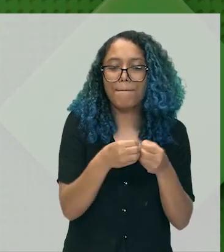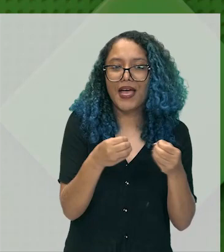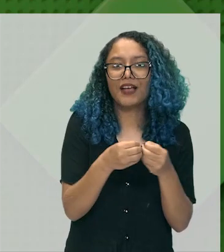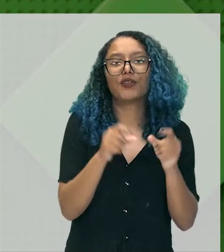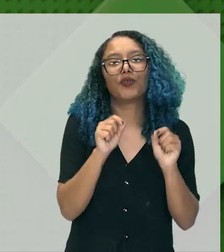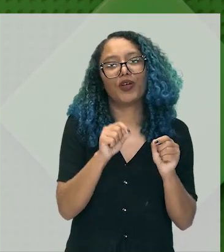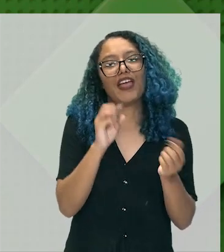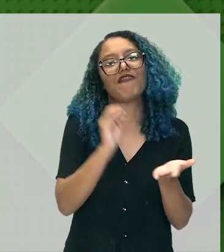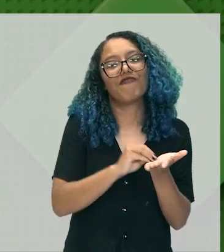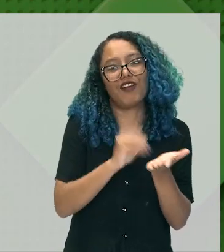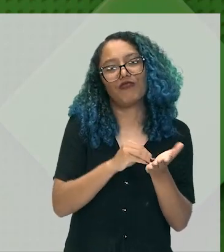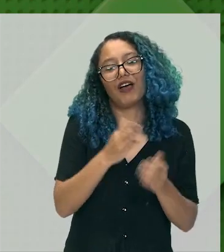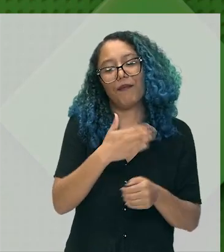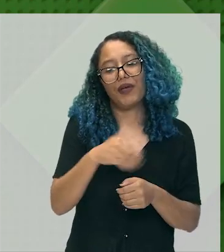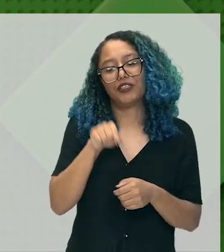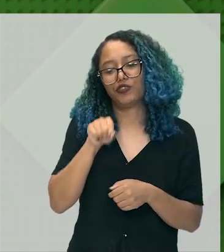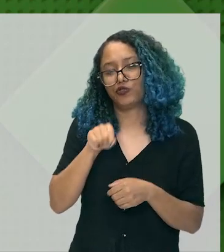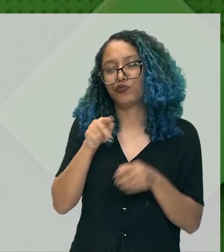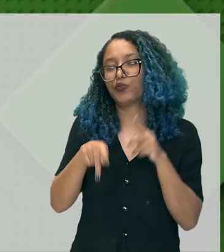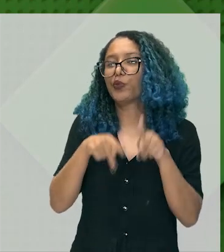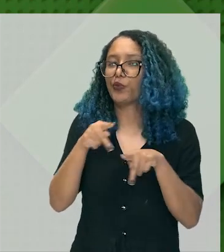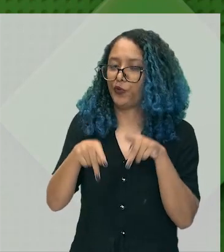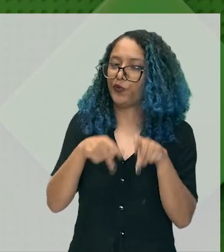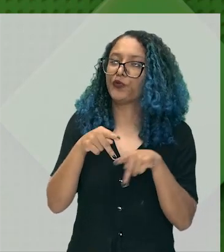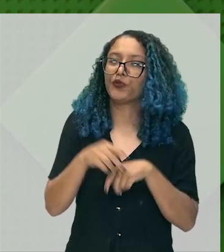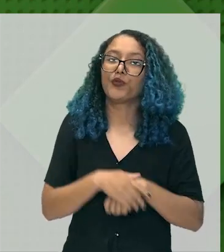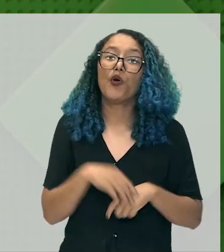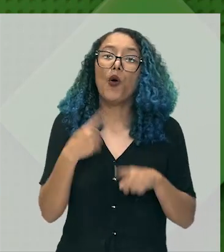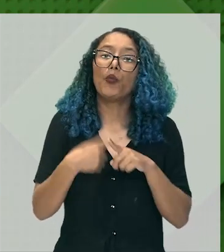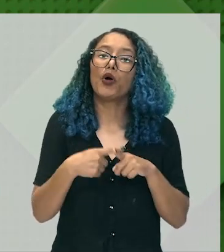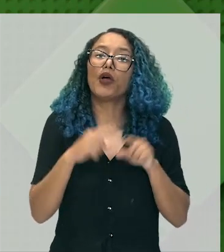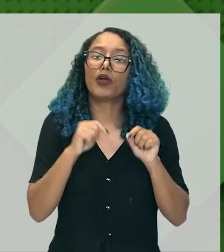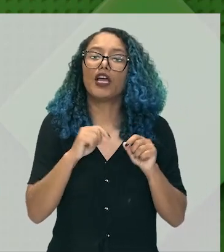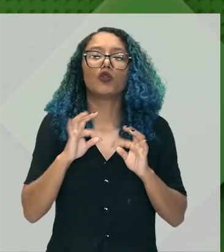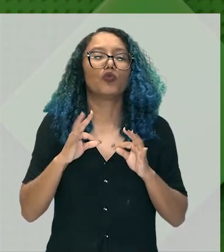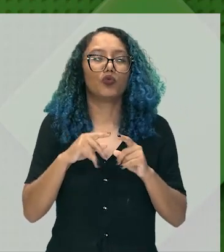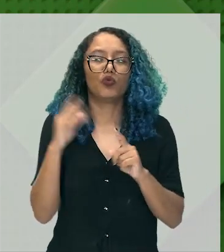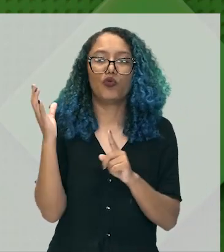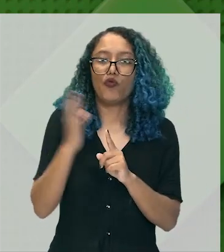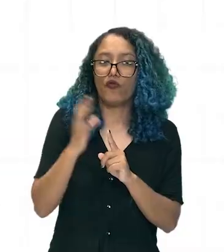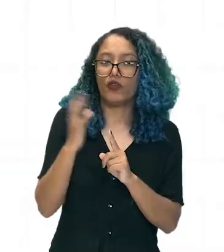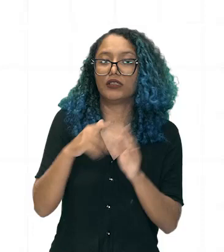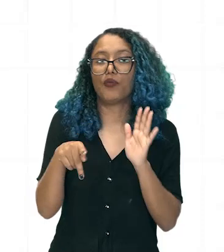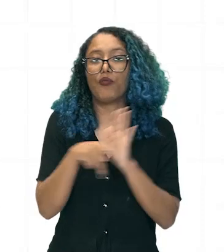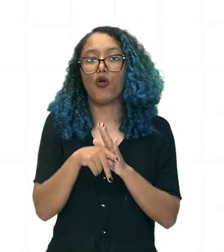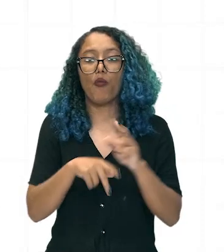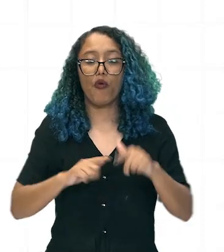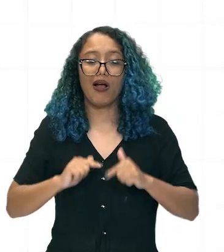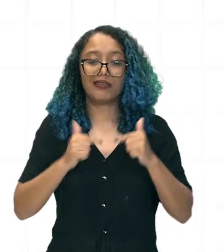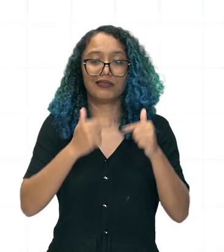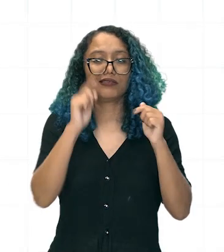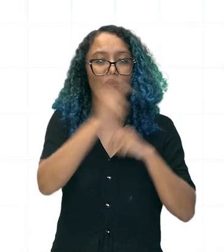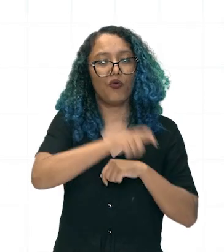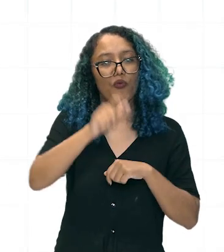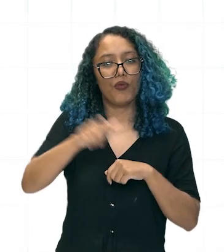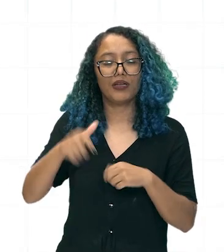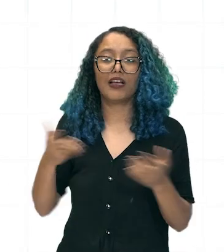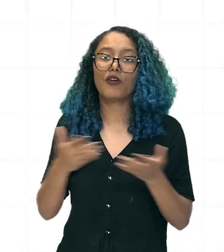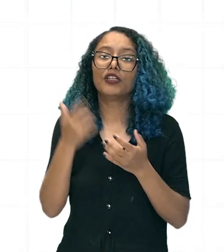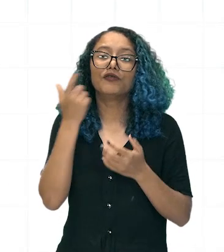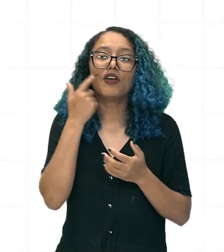Então, são graves consequências dessa ação humana. E nós vamos ver agora aí algumas, como o